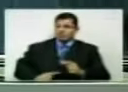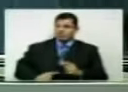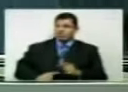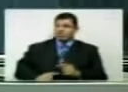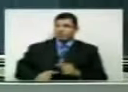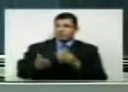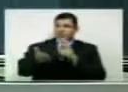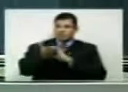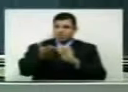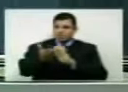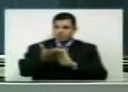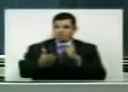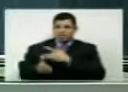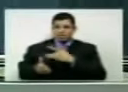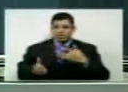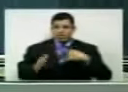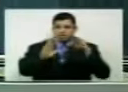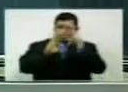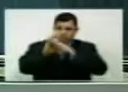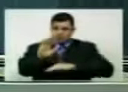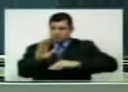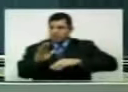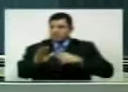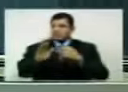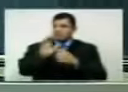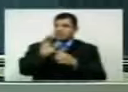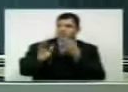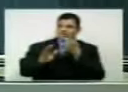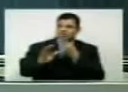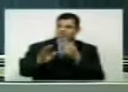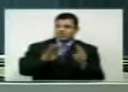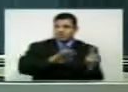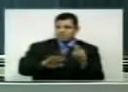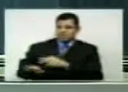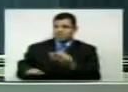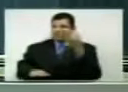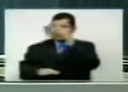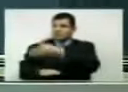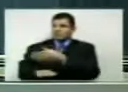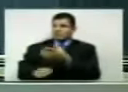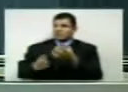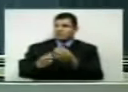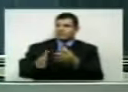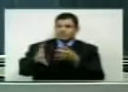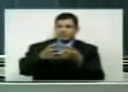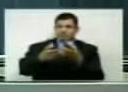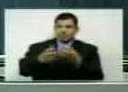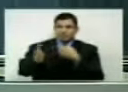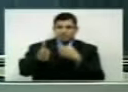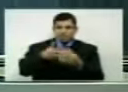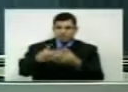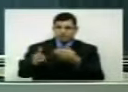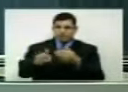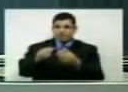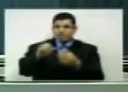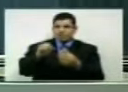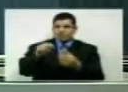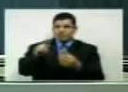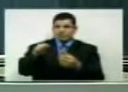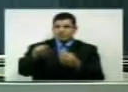o secretário de Saúde acabou de baixar a portaria, eu voltarei sobre isso na semana que vem, impedindo qualquer ONG,